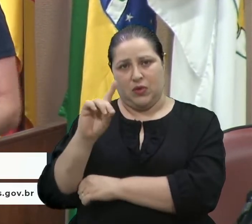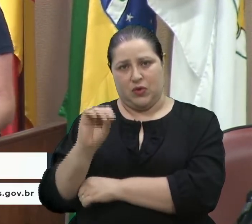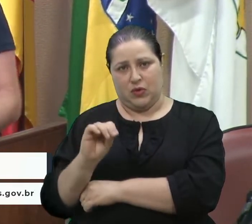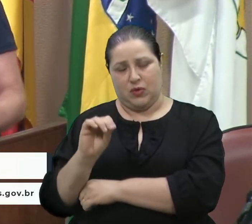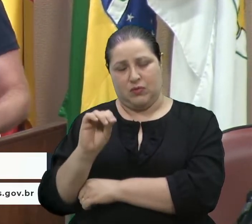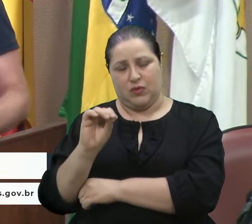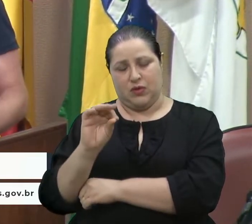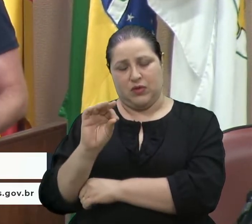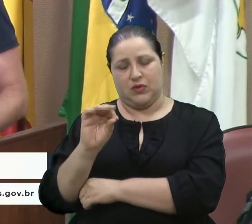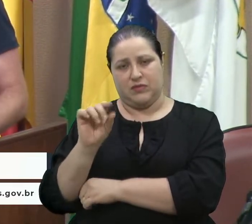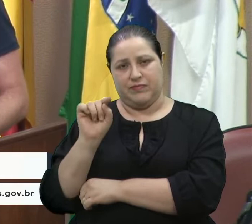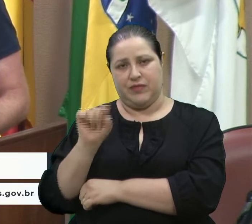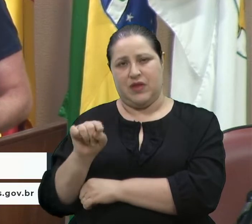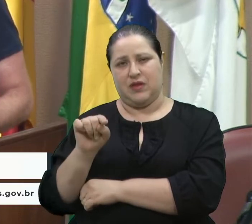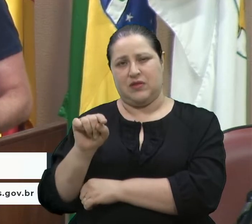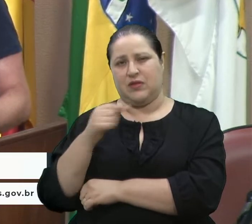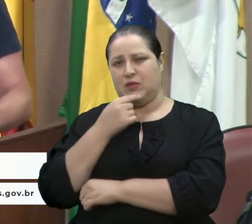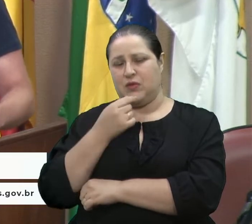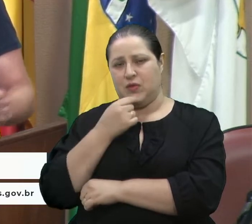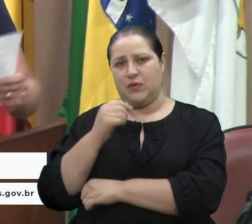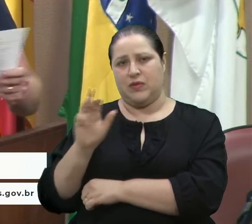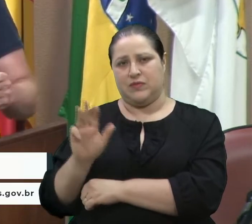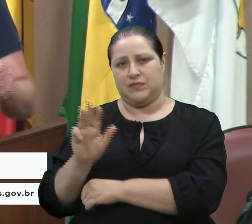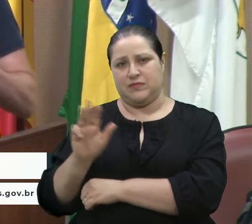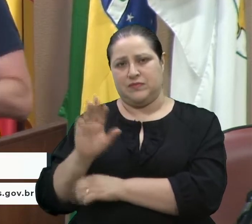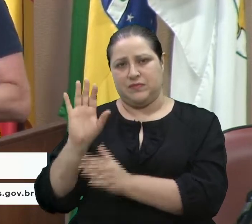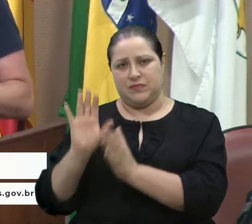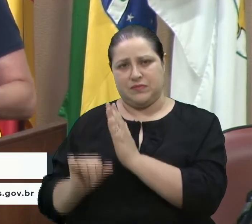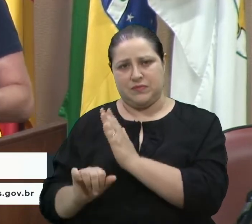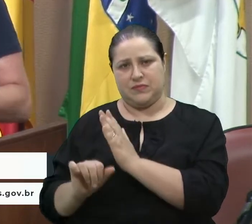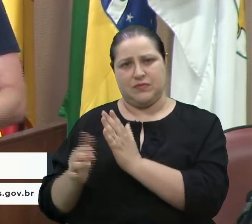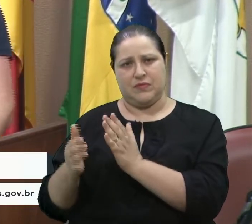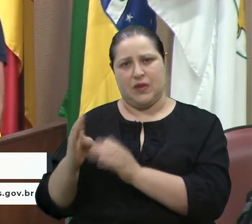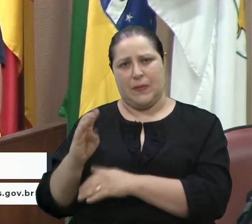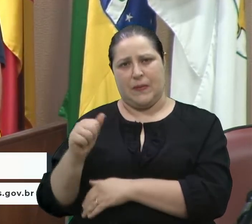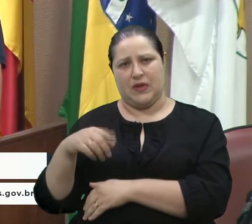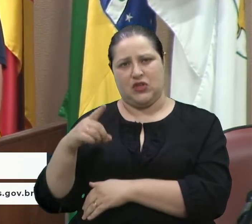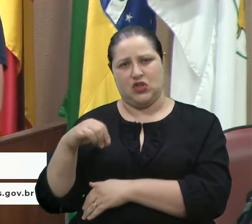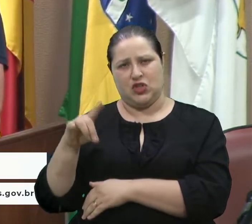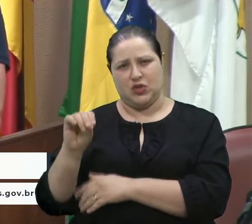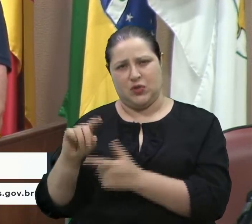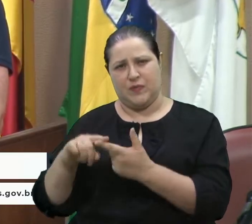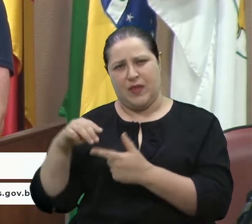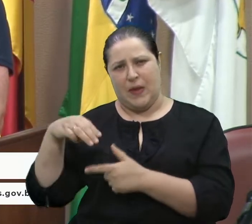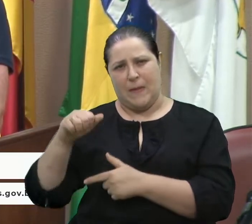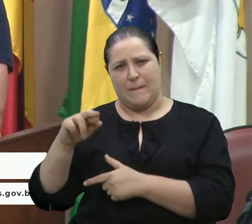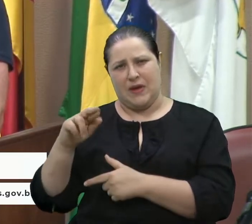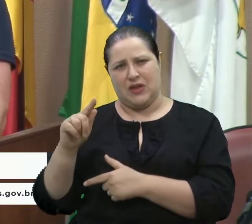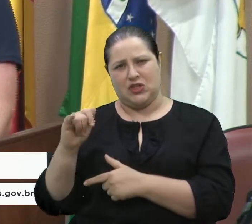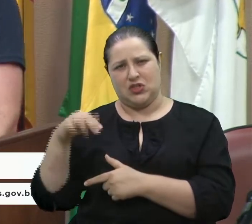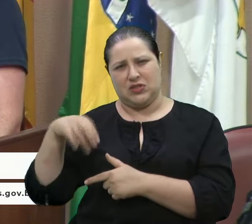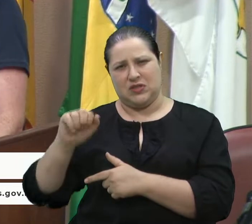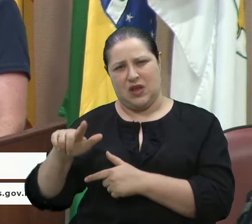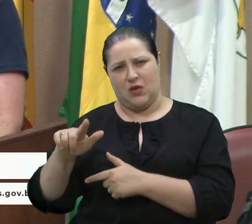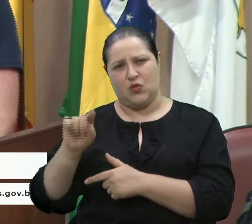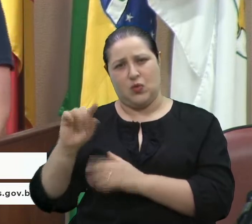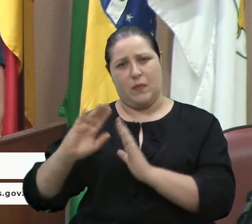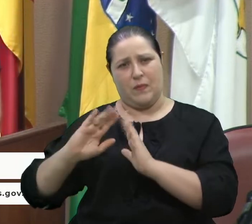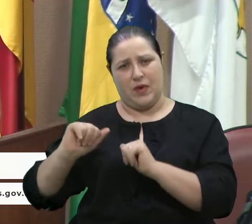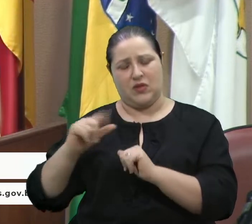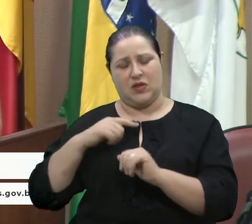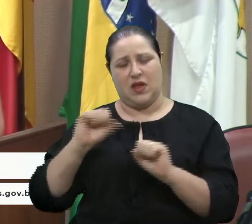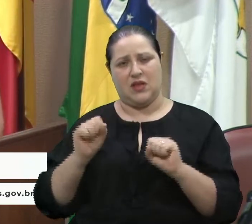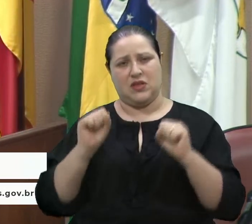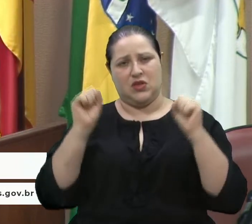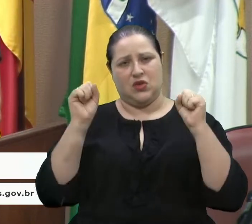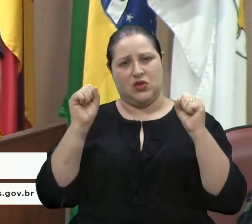esse marginal, bandido Luiz Inácio Lula da Silva. A outra questão que o senhor fez, o senhor pediu para mim que estava ansioso, então